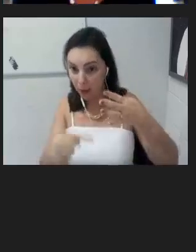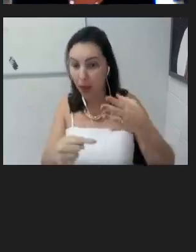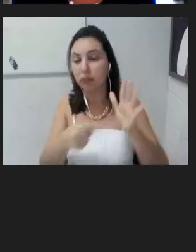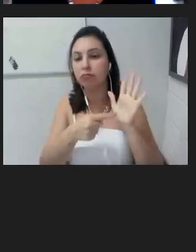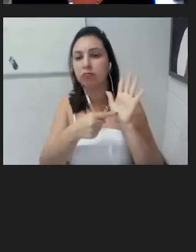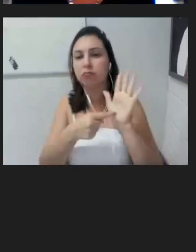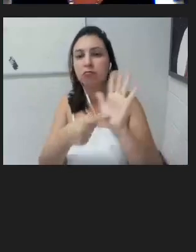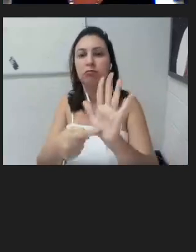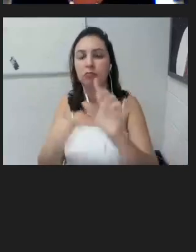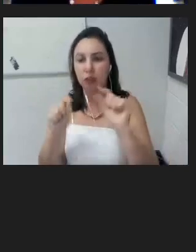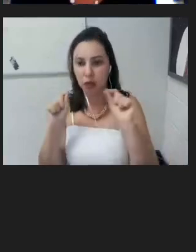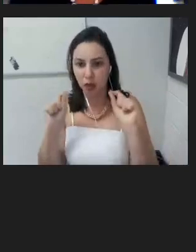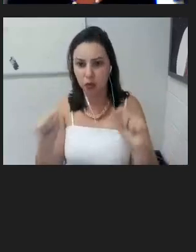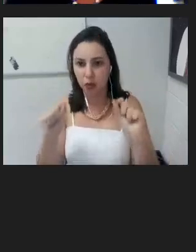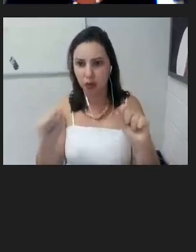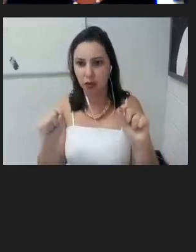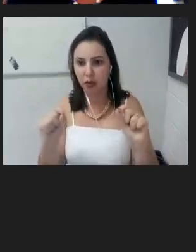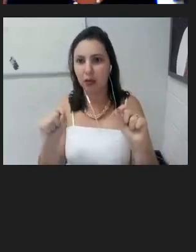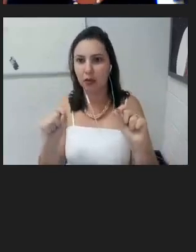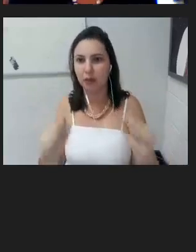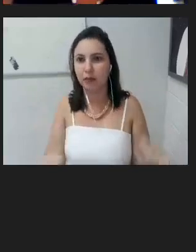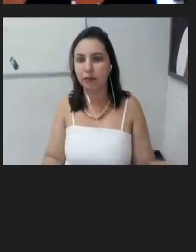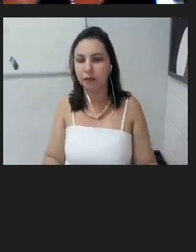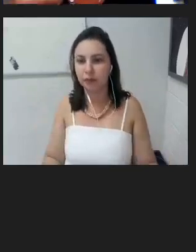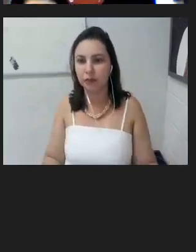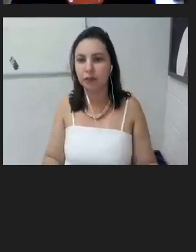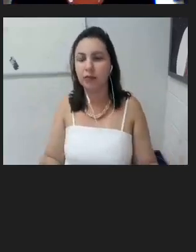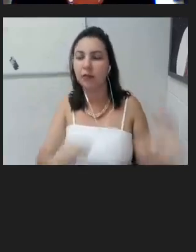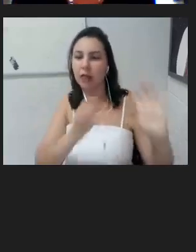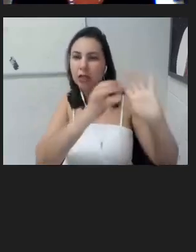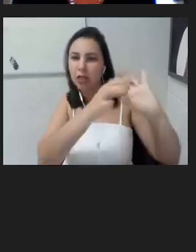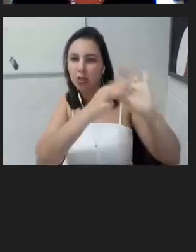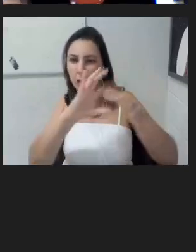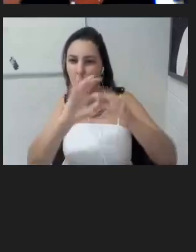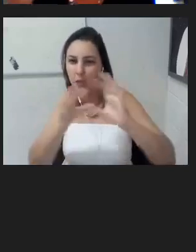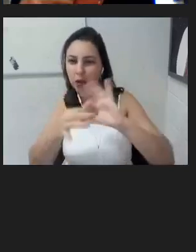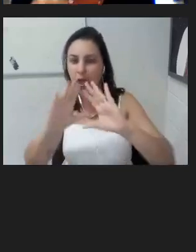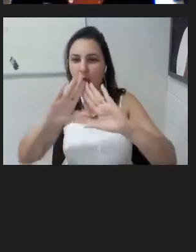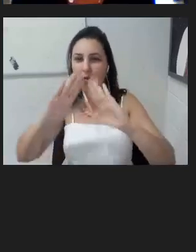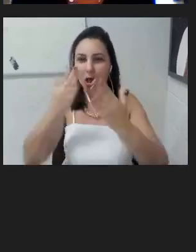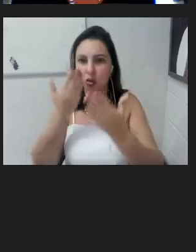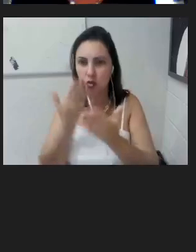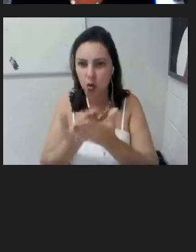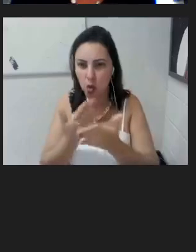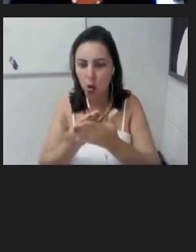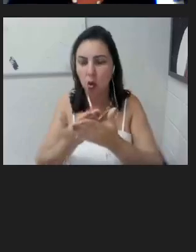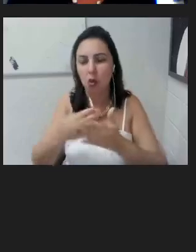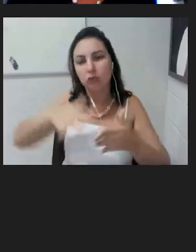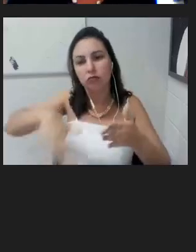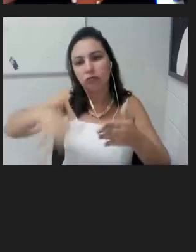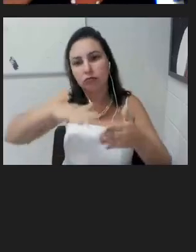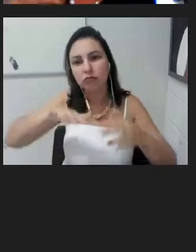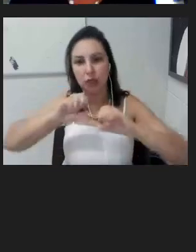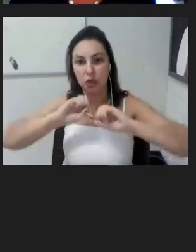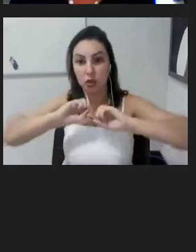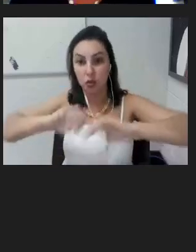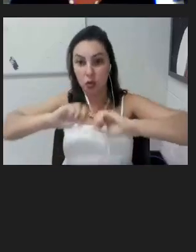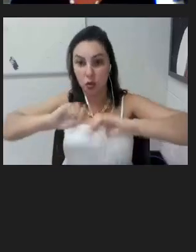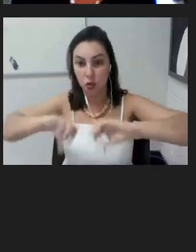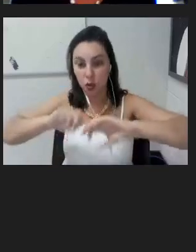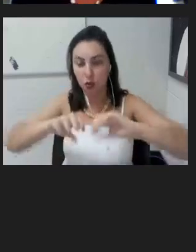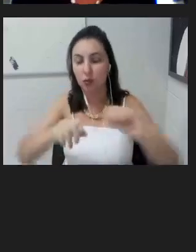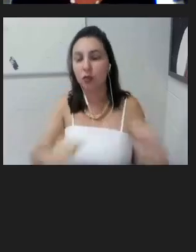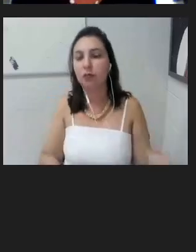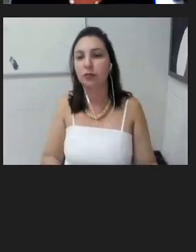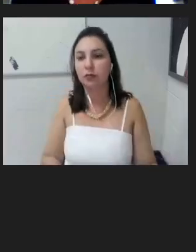destacado neste contexto escolar, contexto educacional, e que tem